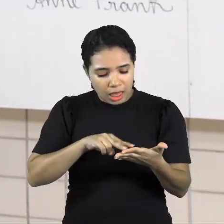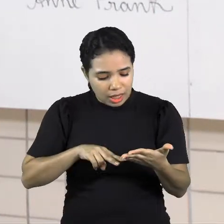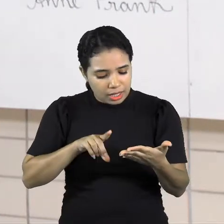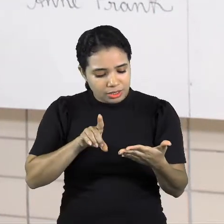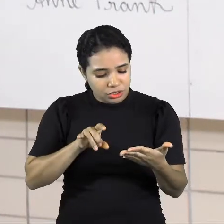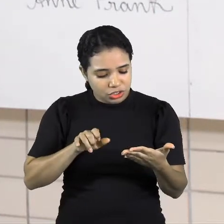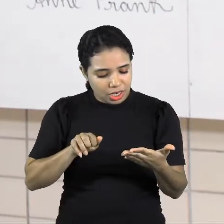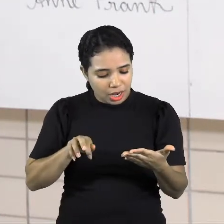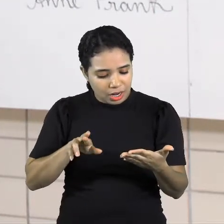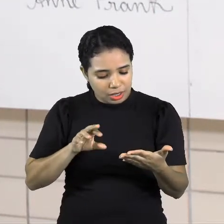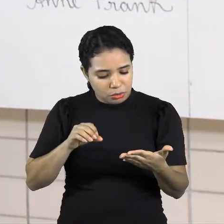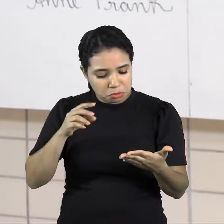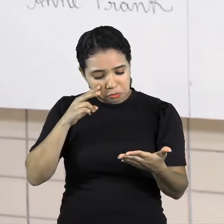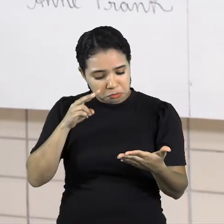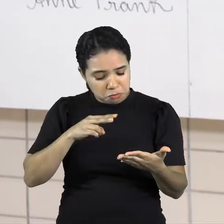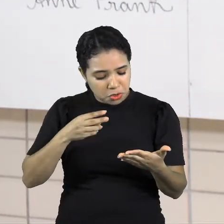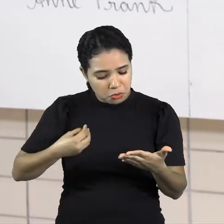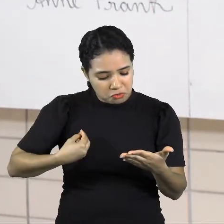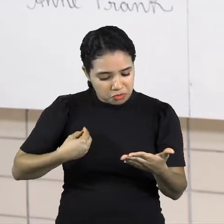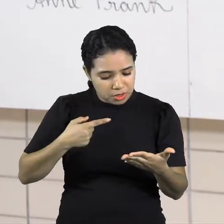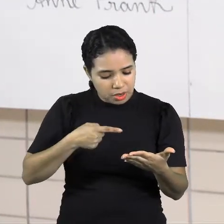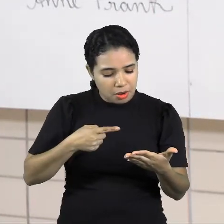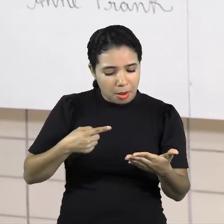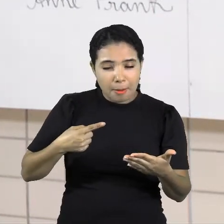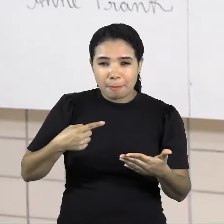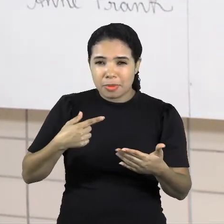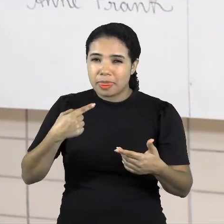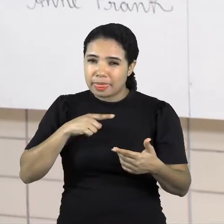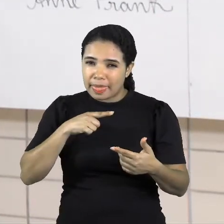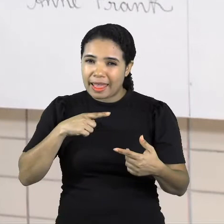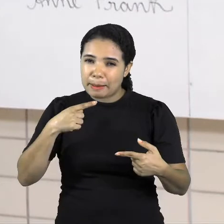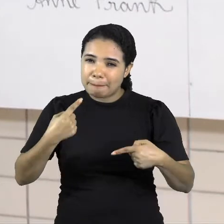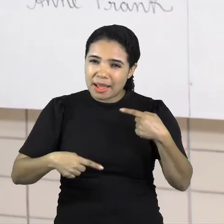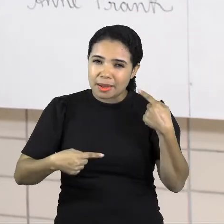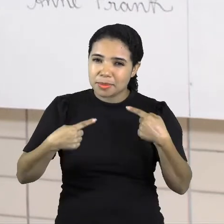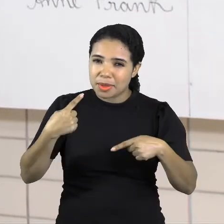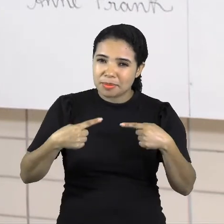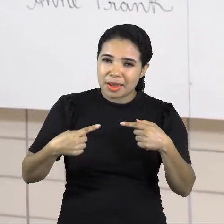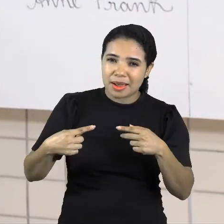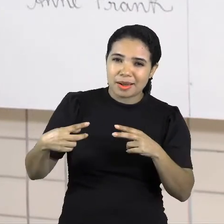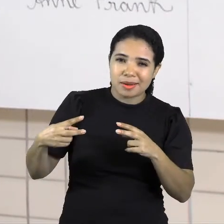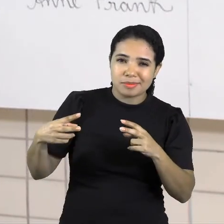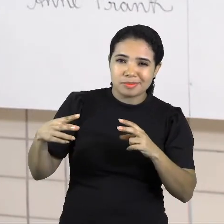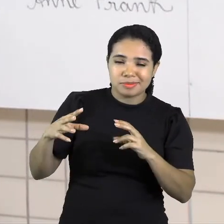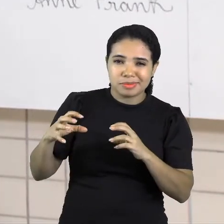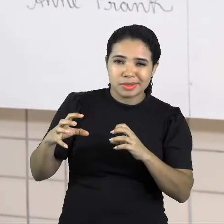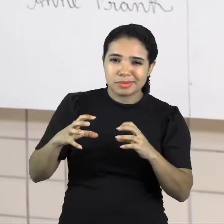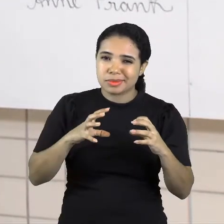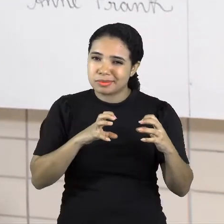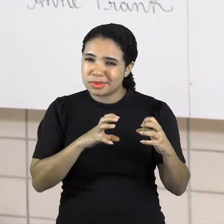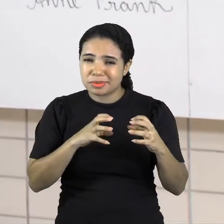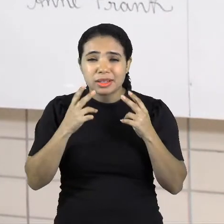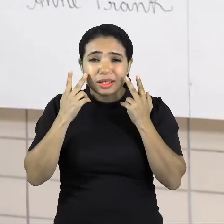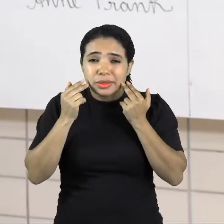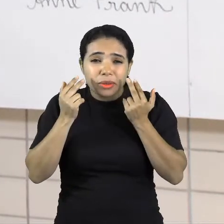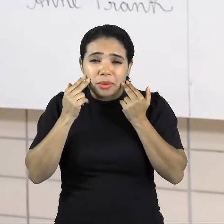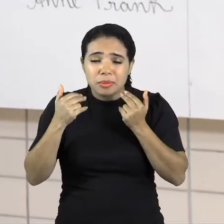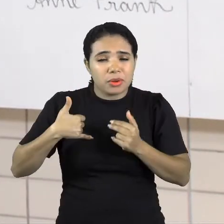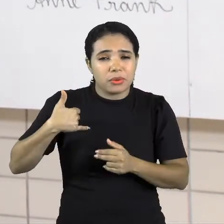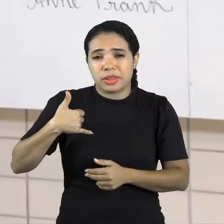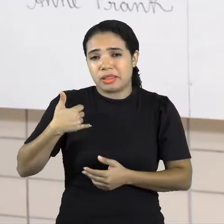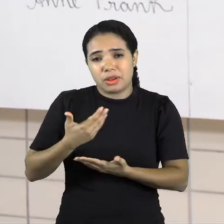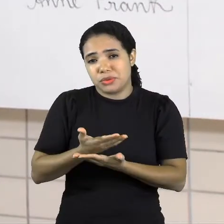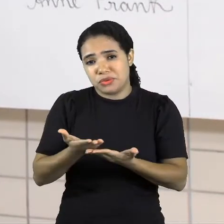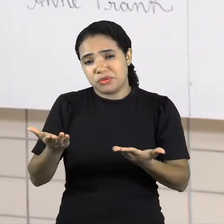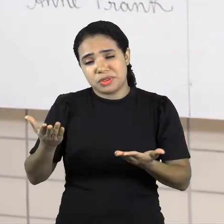Quadrinhos, vocês vão observar esses conflitos internos e externos que a Anne vive, que é bem comum da idade de